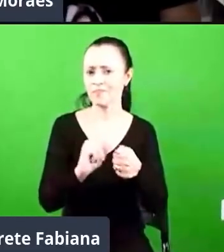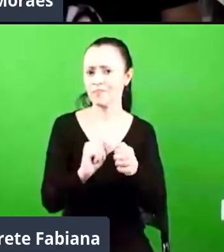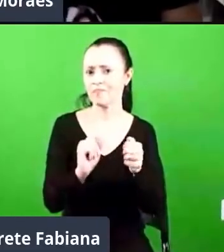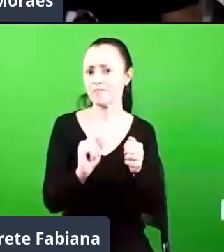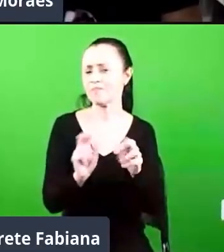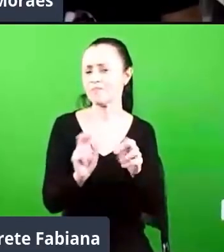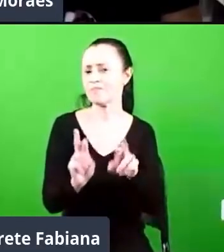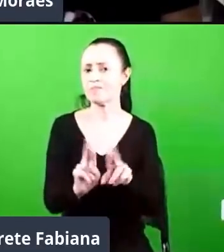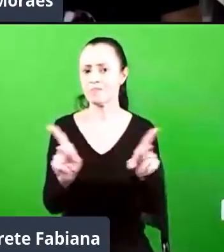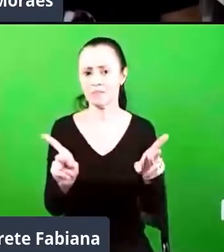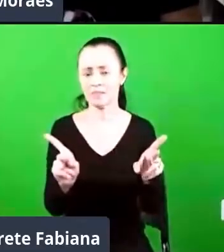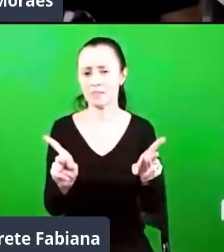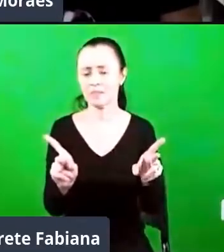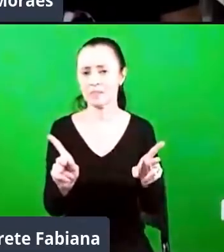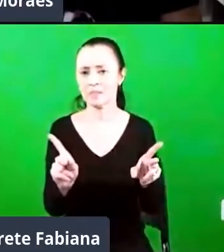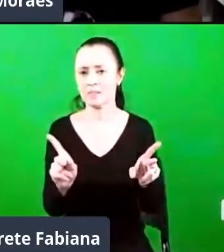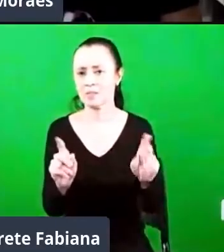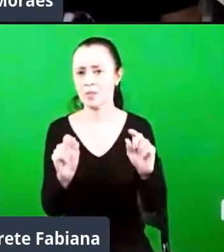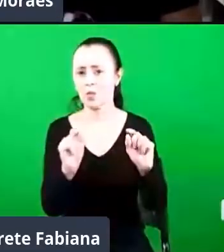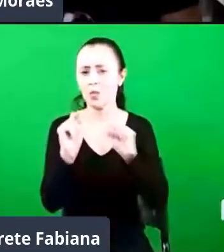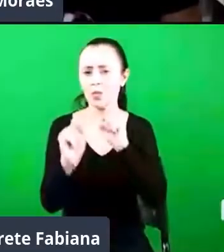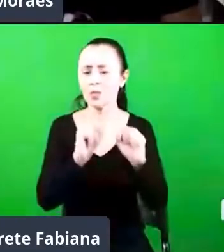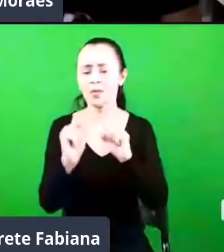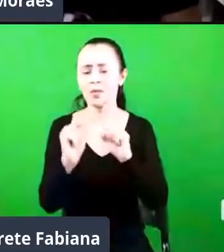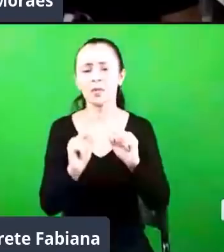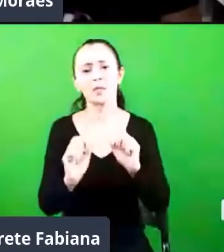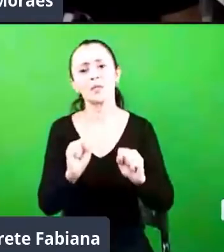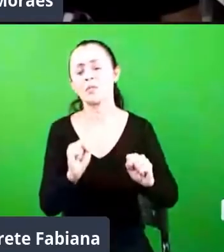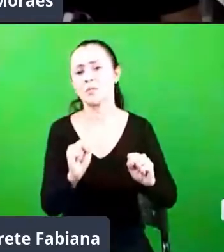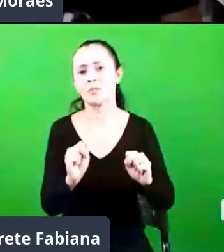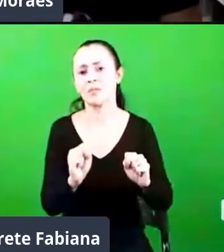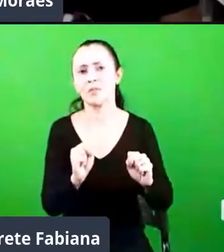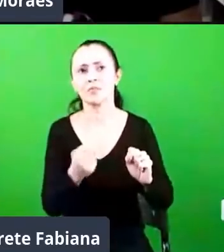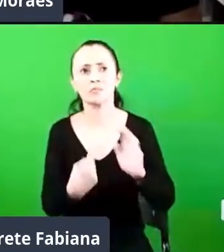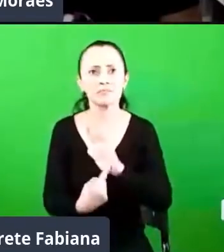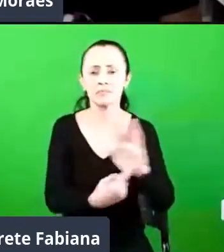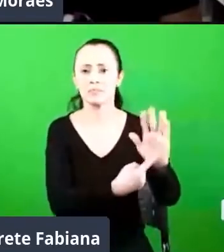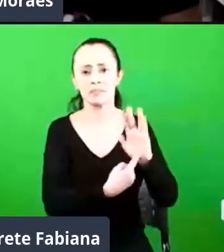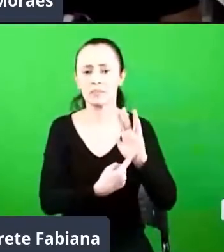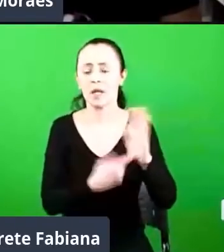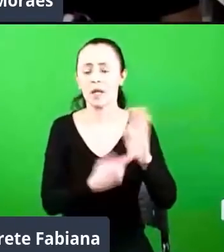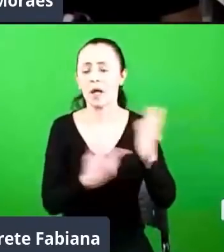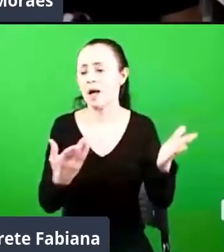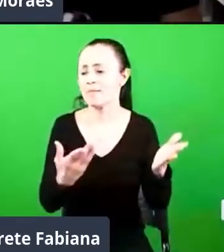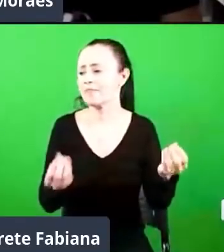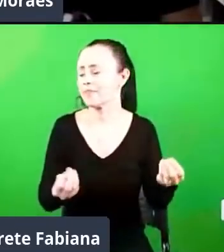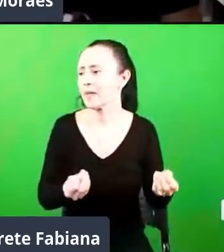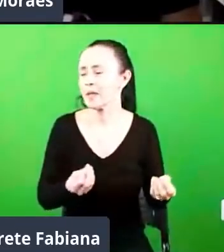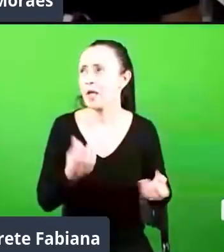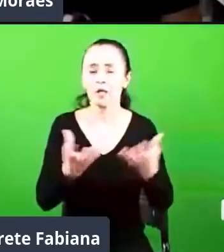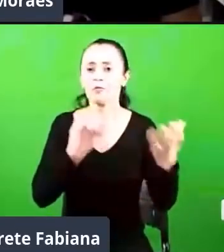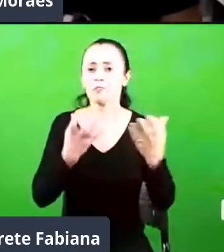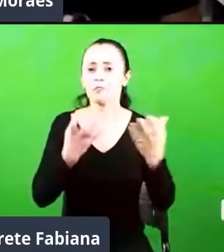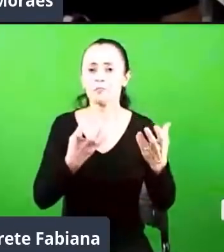posso acrescentar? Fazer uma aula, vou trabalhar com os meus alunos poesia, por exemplo, né? Eu posso criar